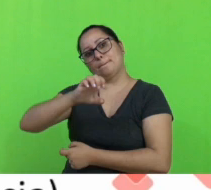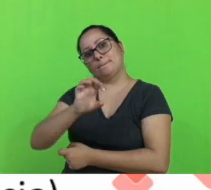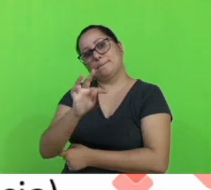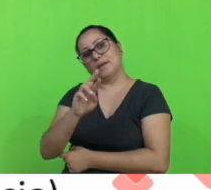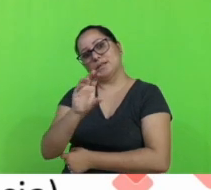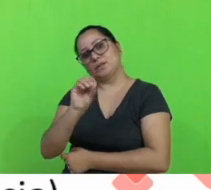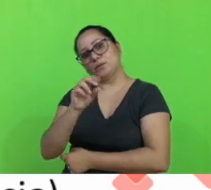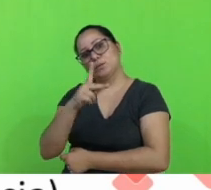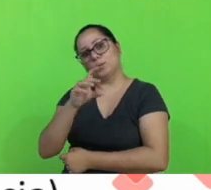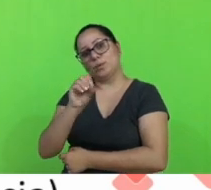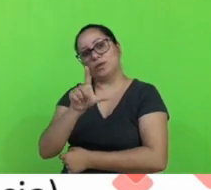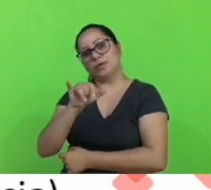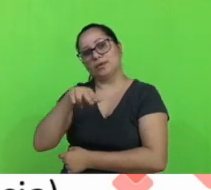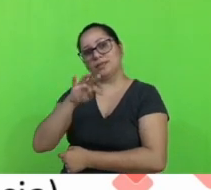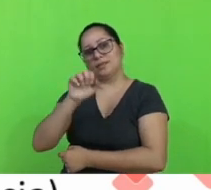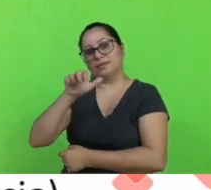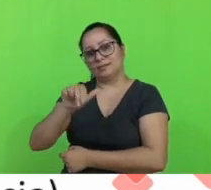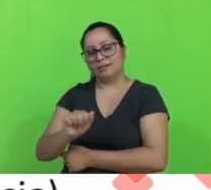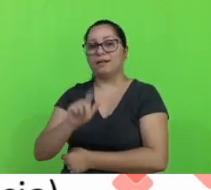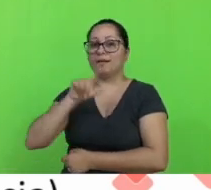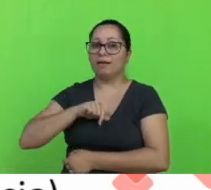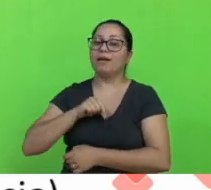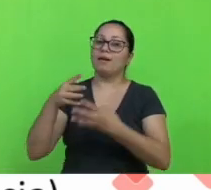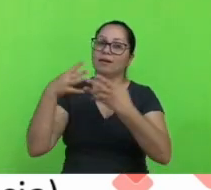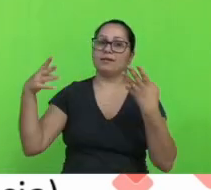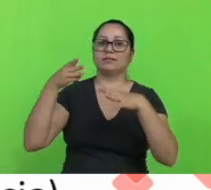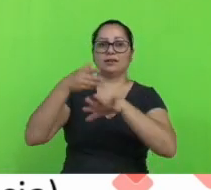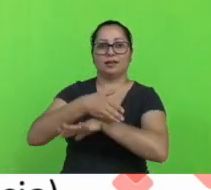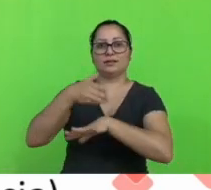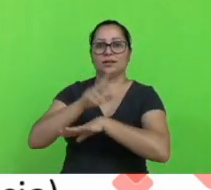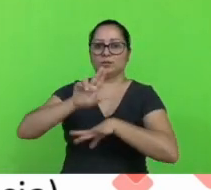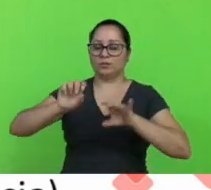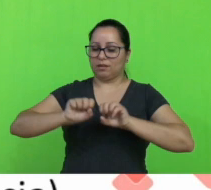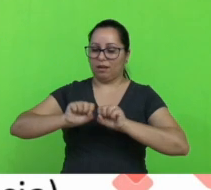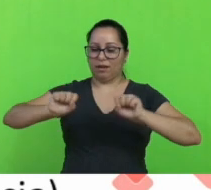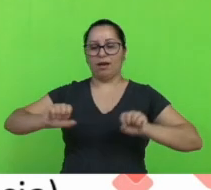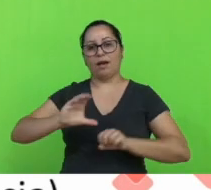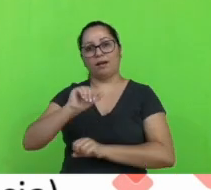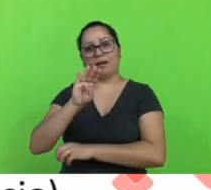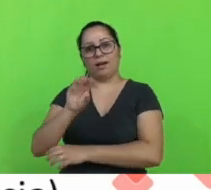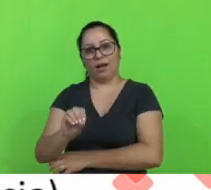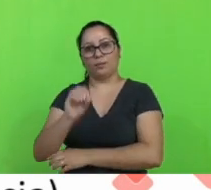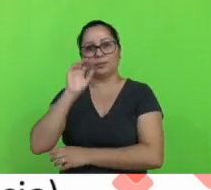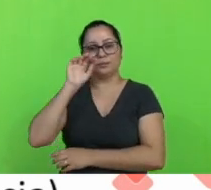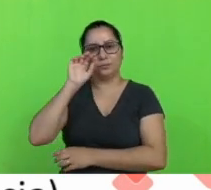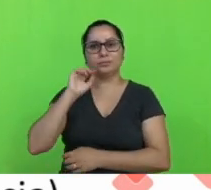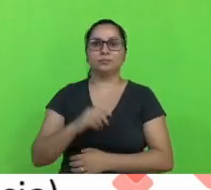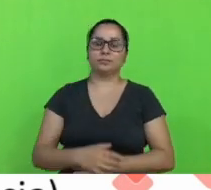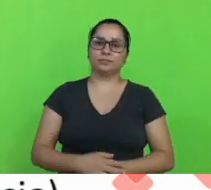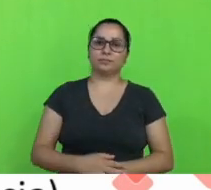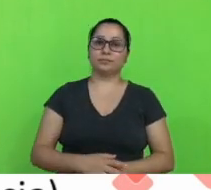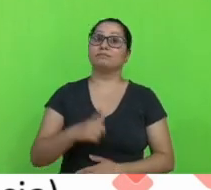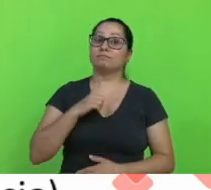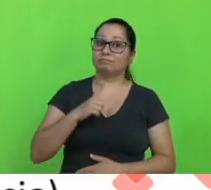metropolitanas. Um exemplo de uma rede metropolitana são os provedores de acesso através de cabo. Esses